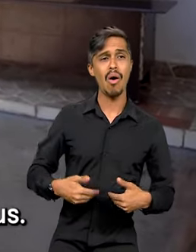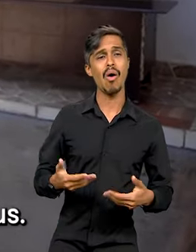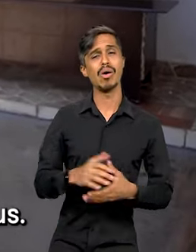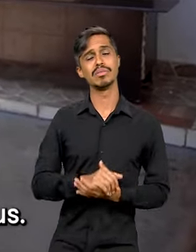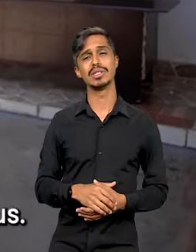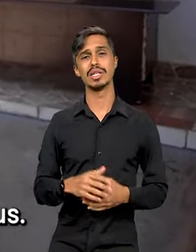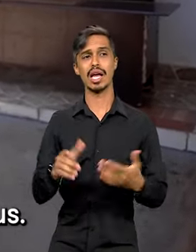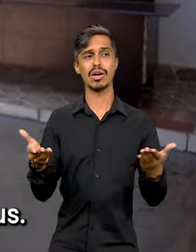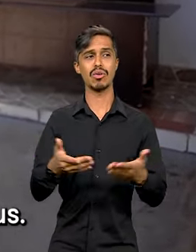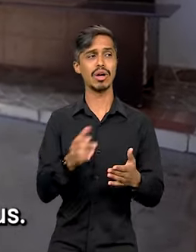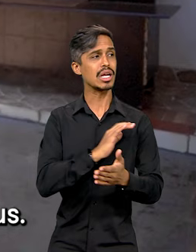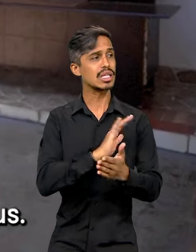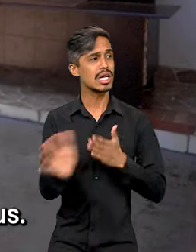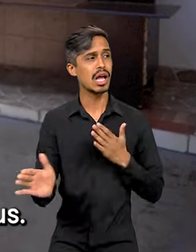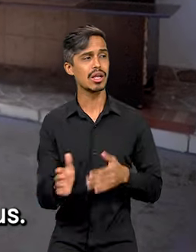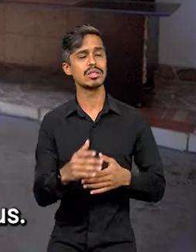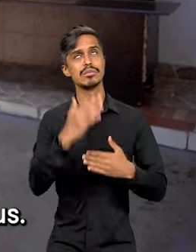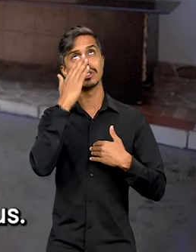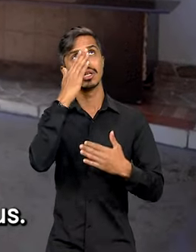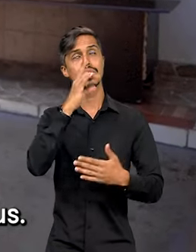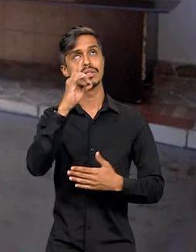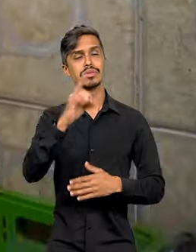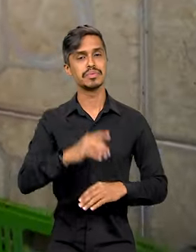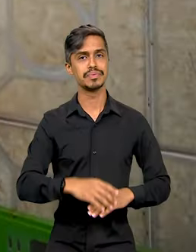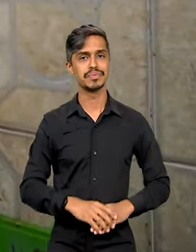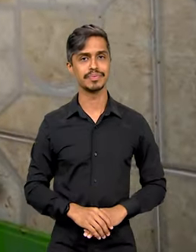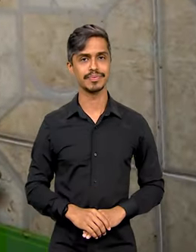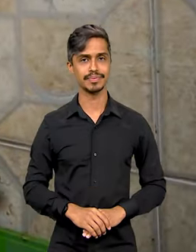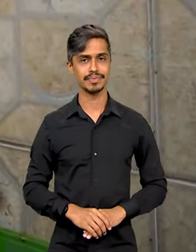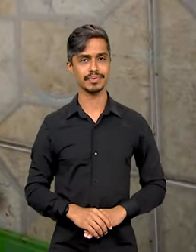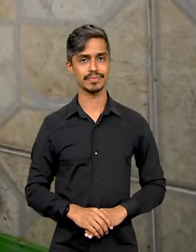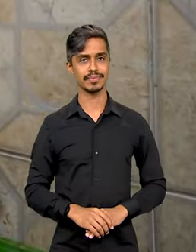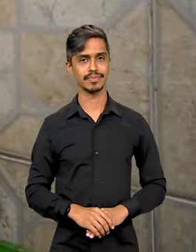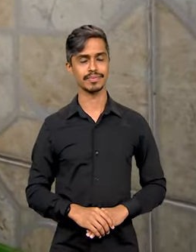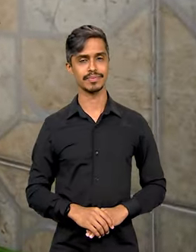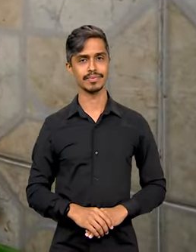saindo novamente do mapa da Fome graças a